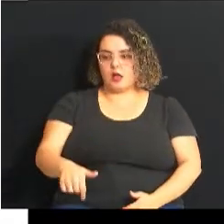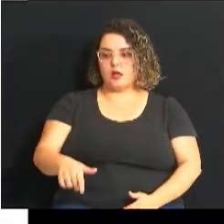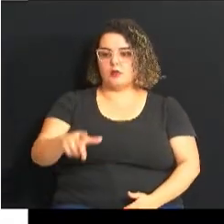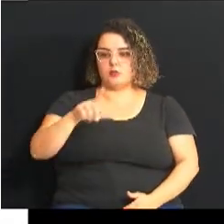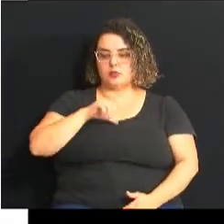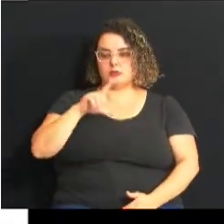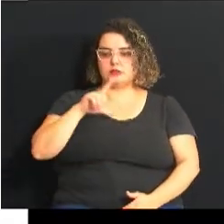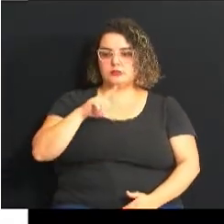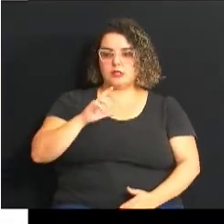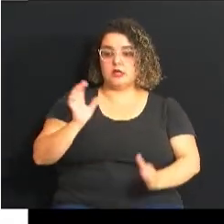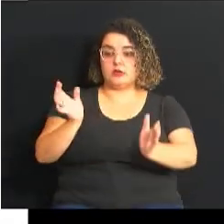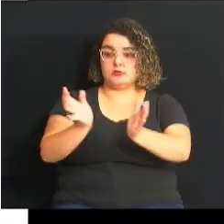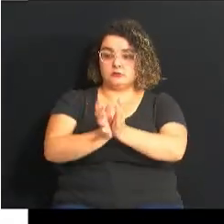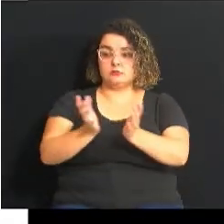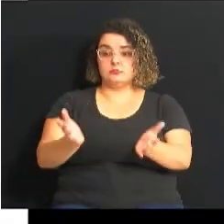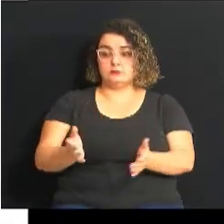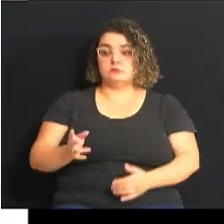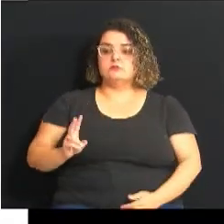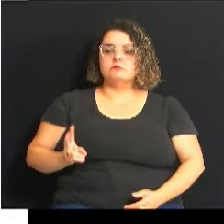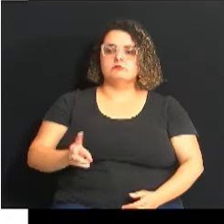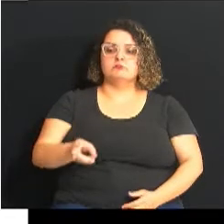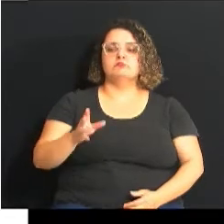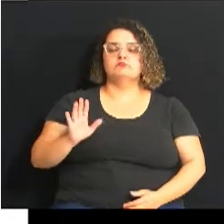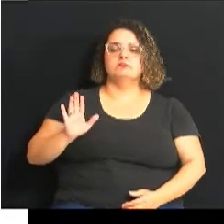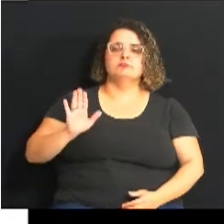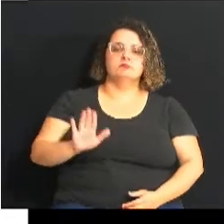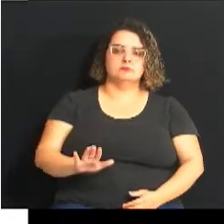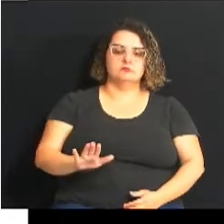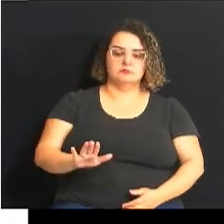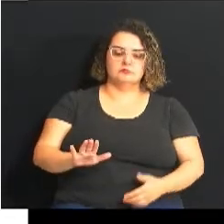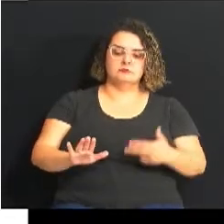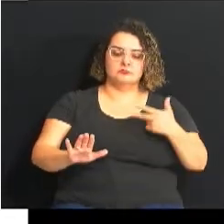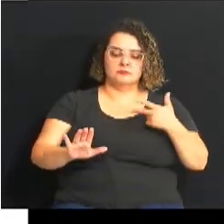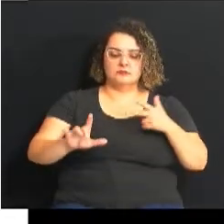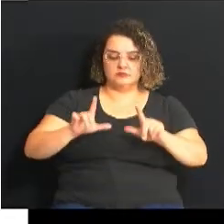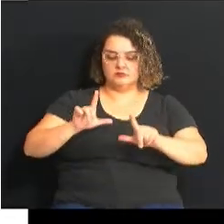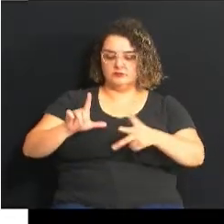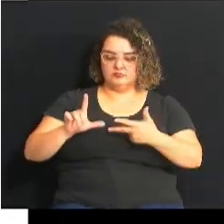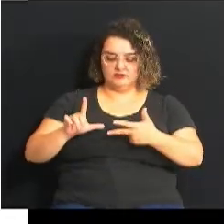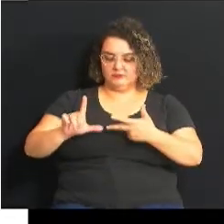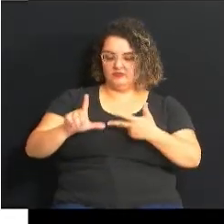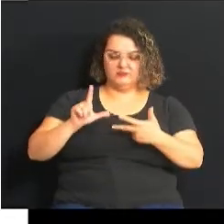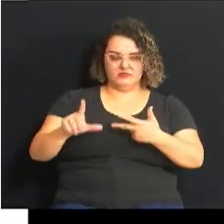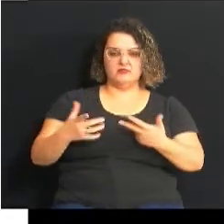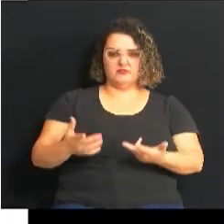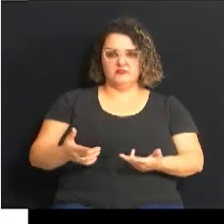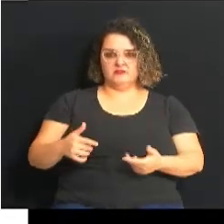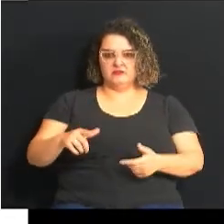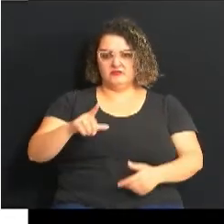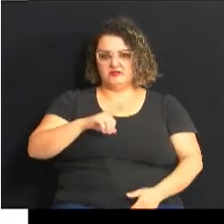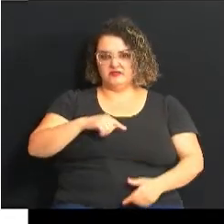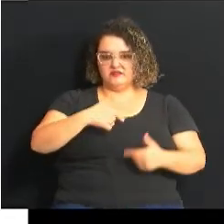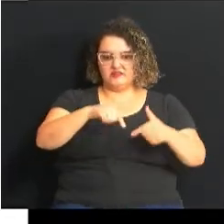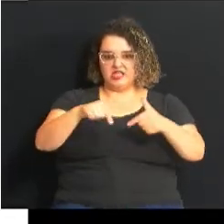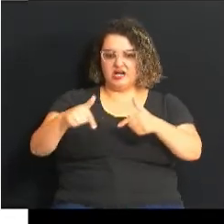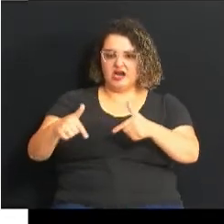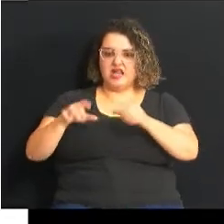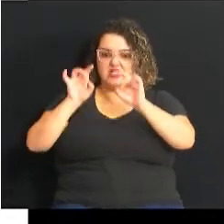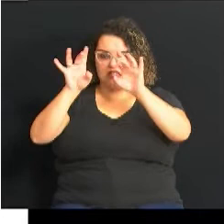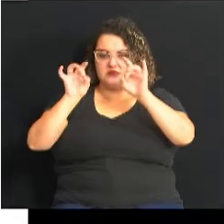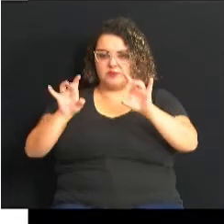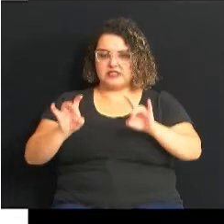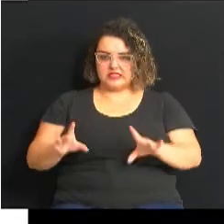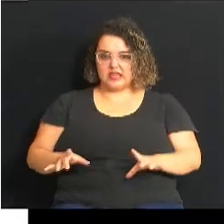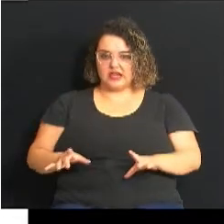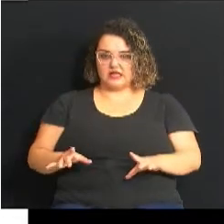as comissões que são permanentes aqui no Legislativo. Sim, você tem o trabalho das comissões especiais de estudo, que a gente lembra que elas